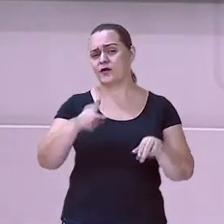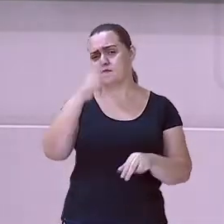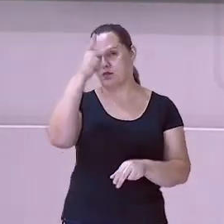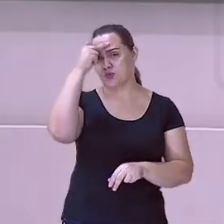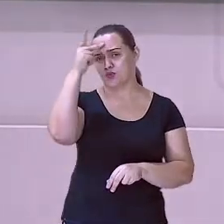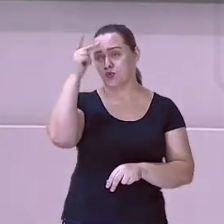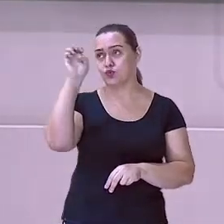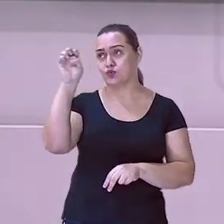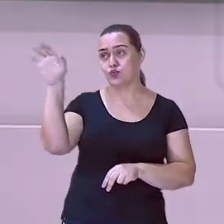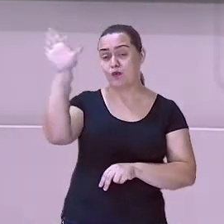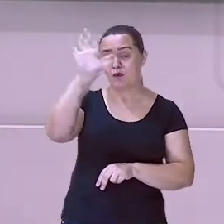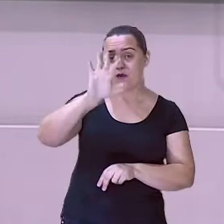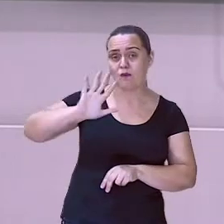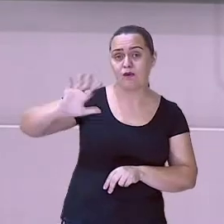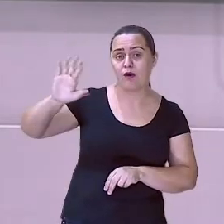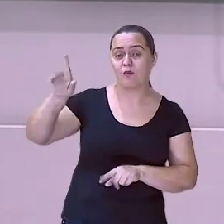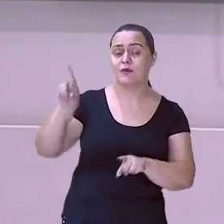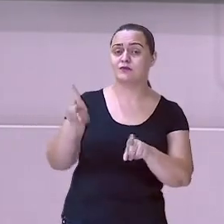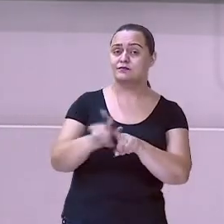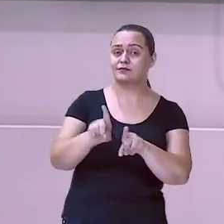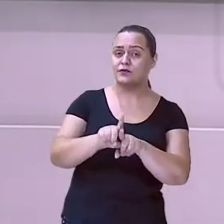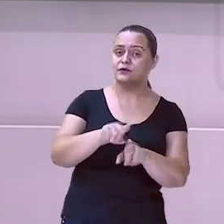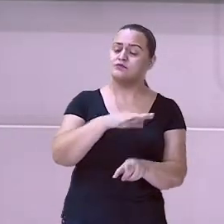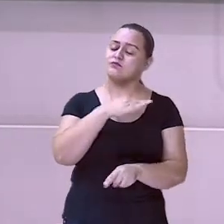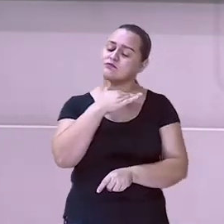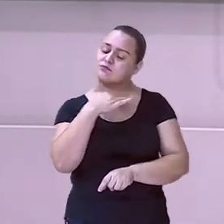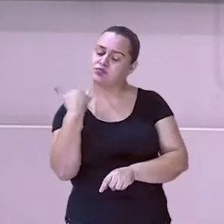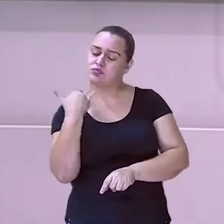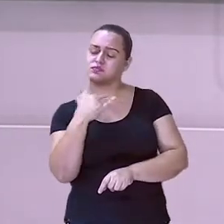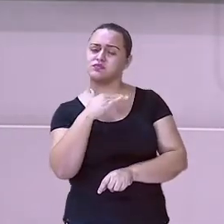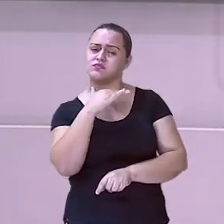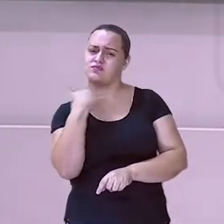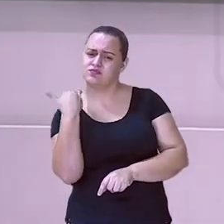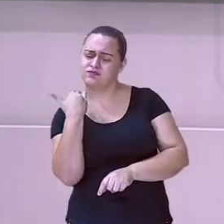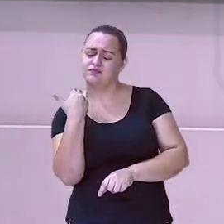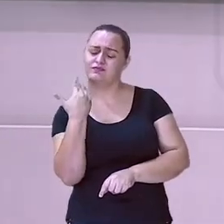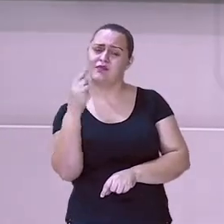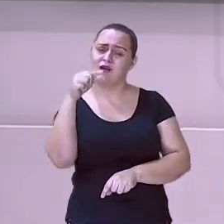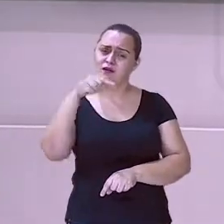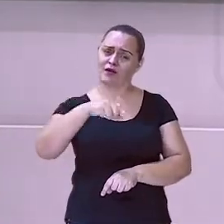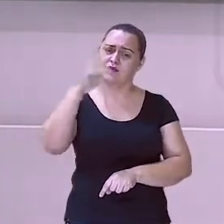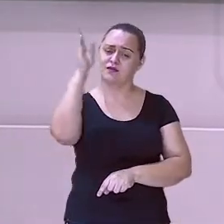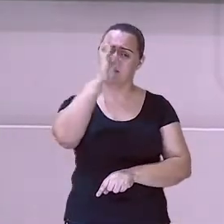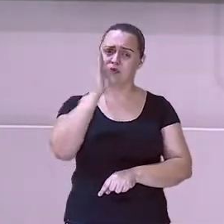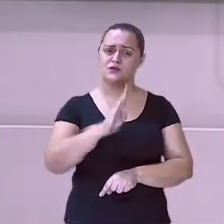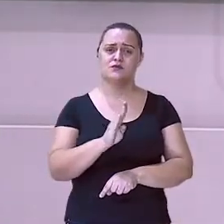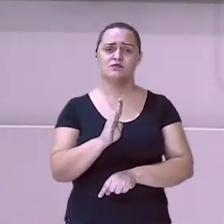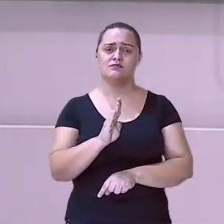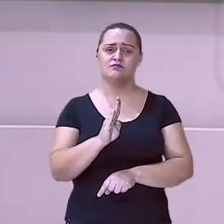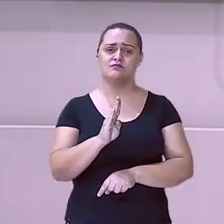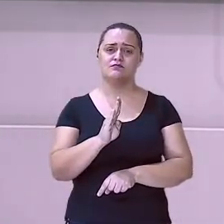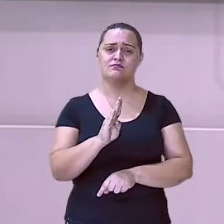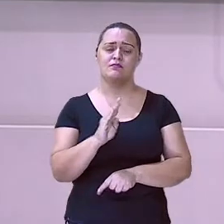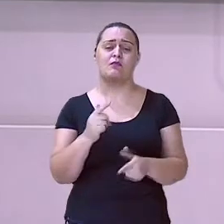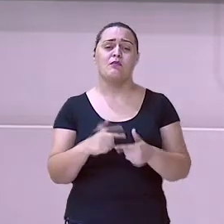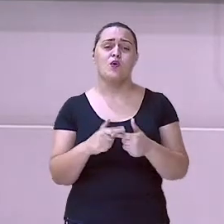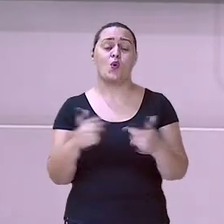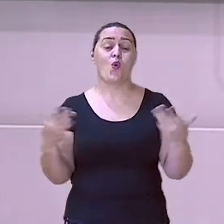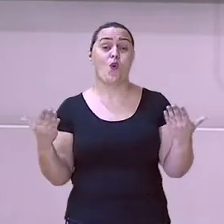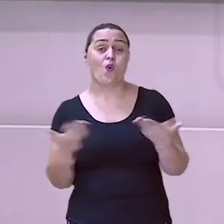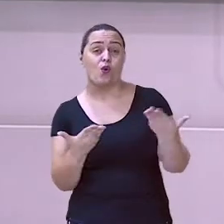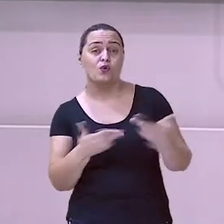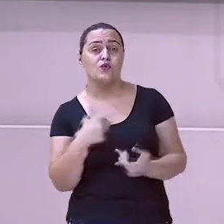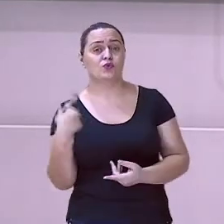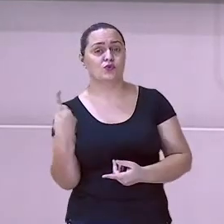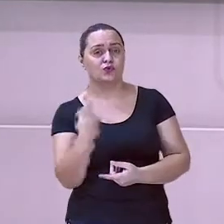europeu foi derramado dentro dessas terras para que se formasse esse imenso país que